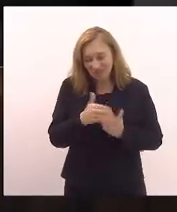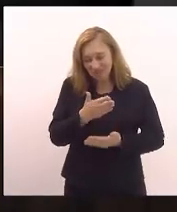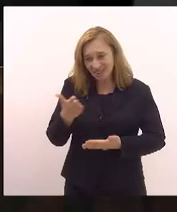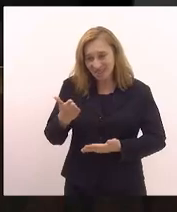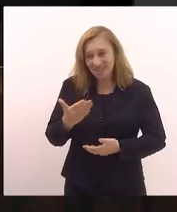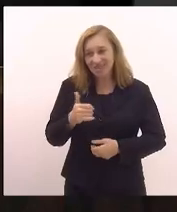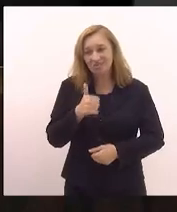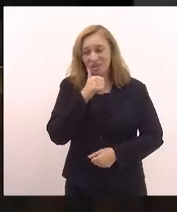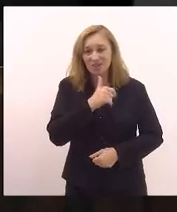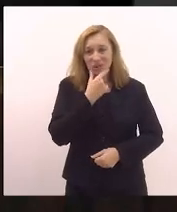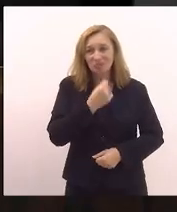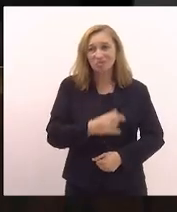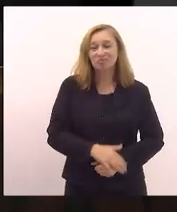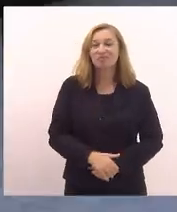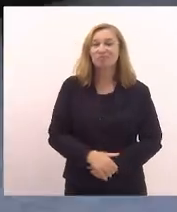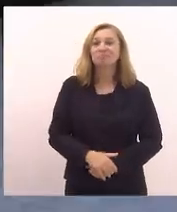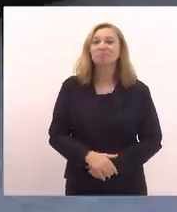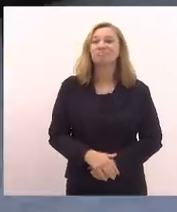e todas.